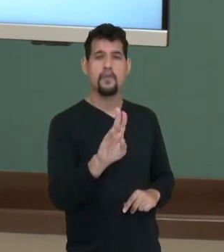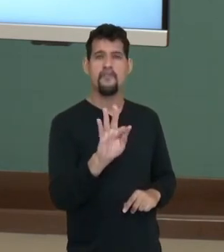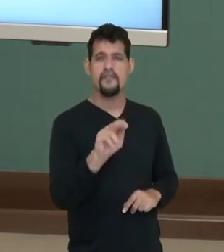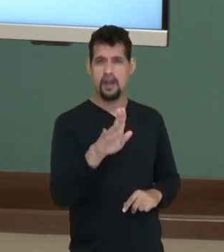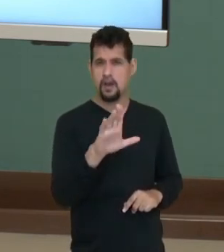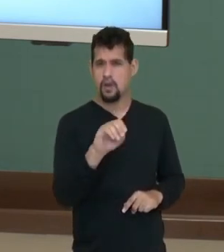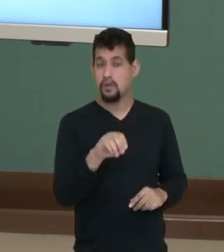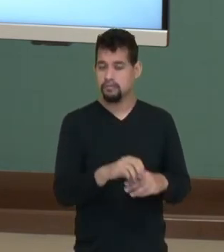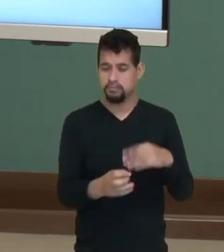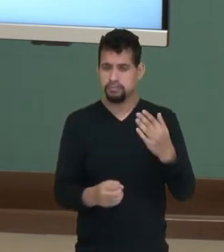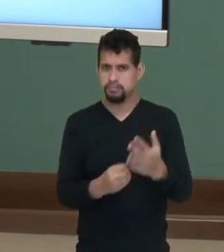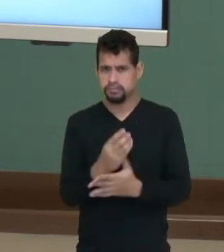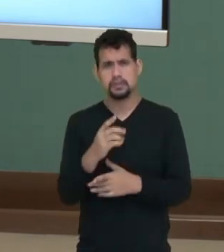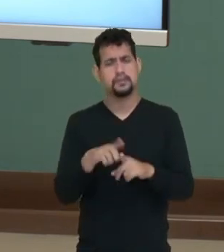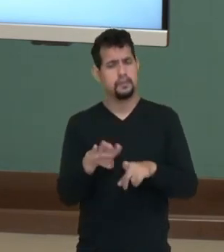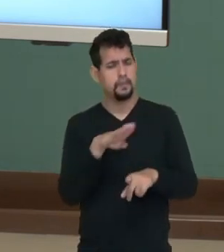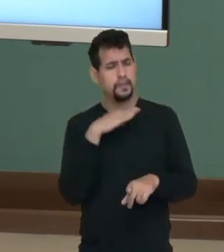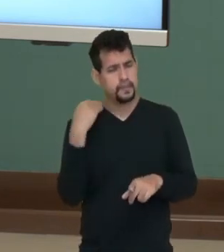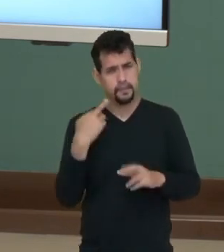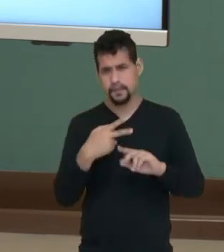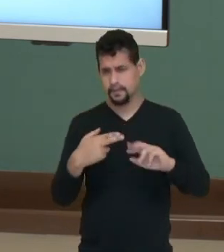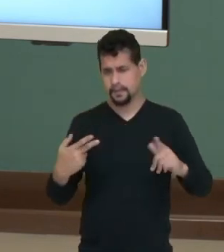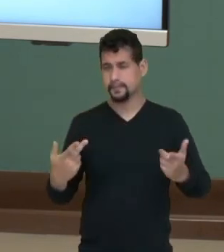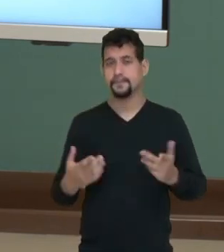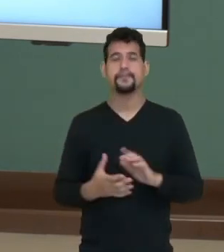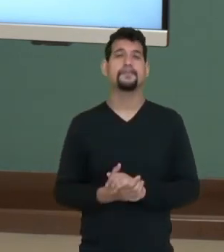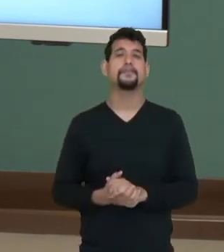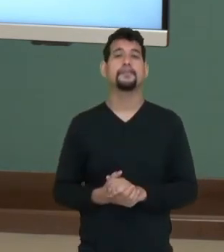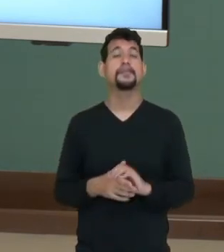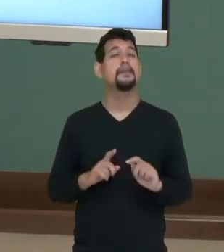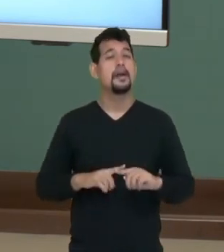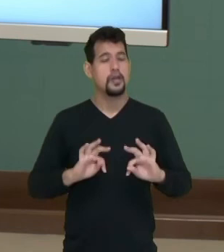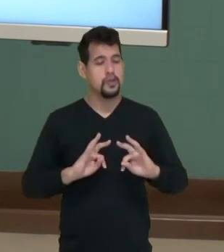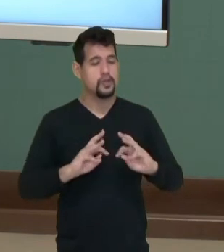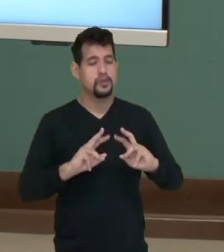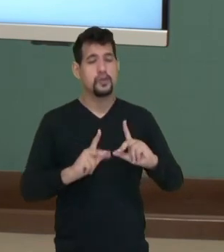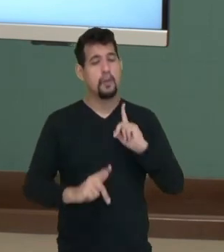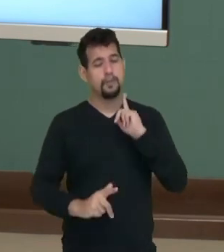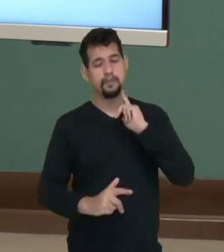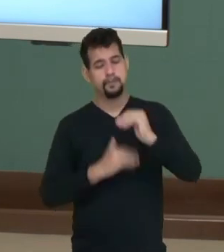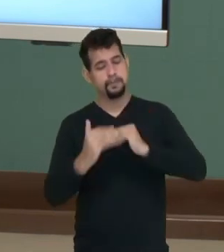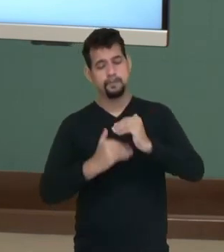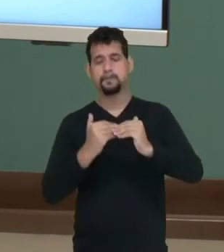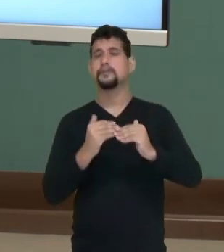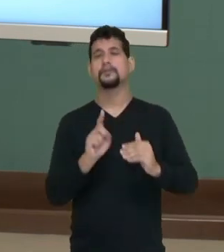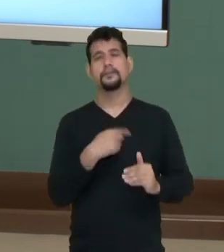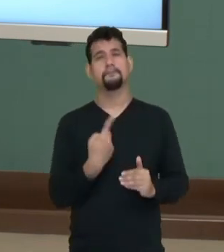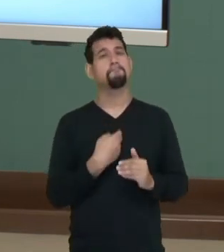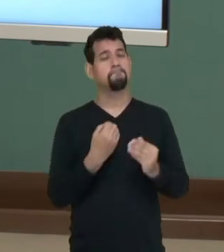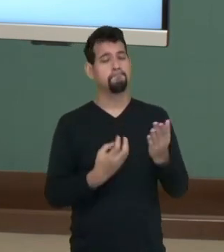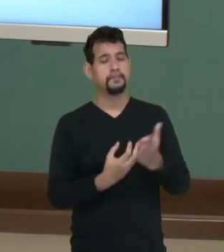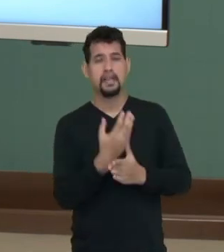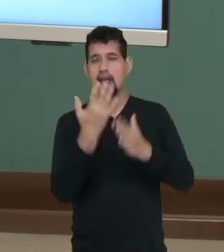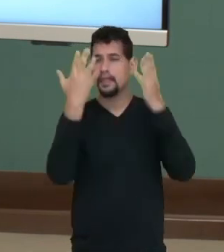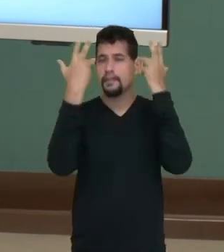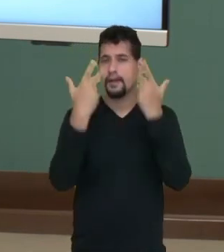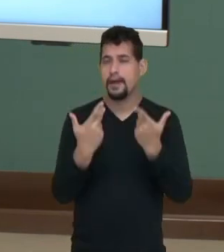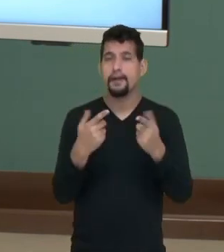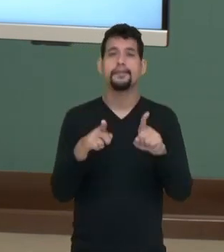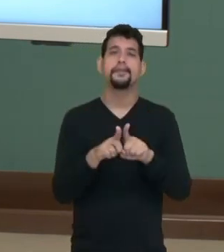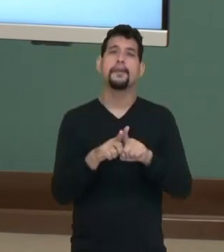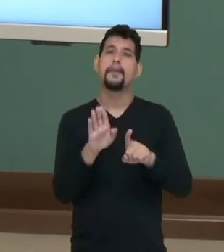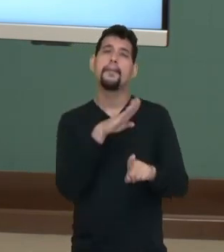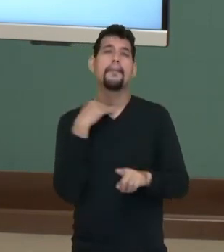criados, abatidos também e assim por diante. Então, todo esse rol então, de criação de animais para